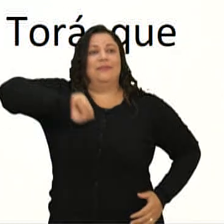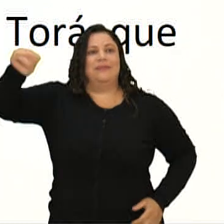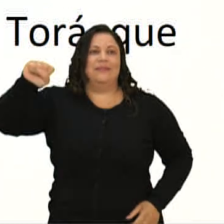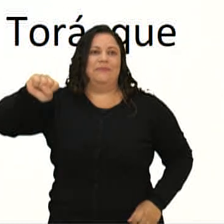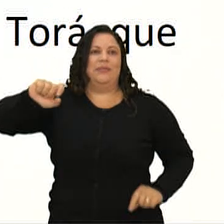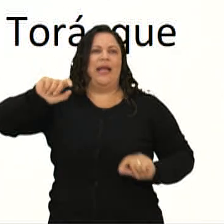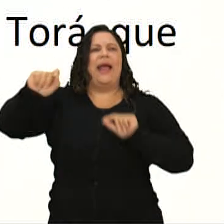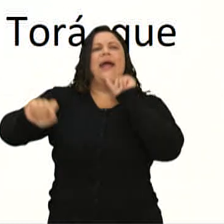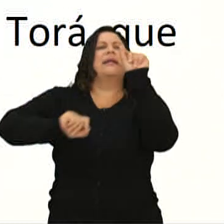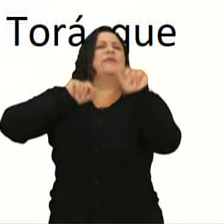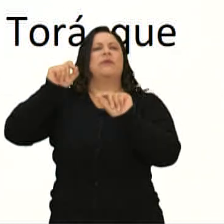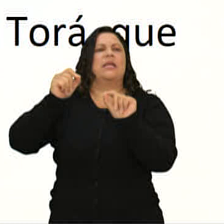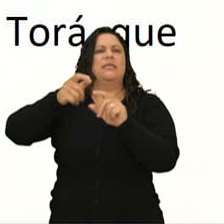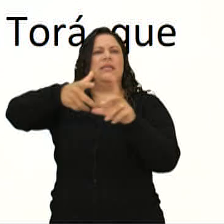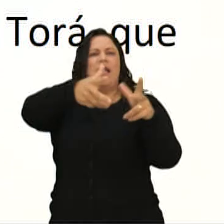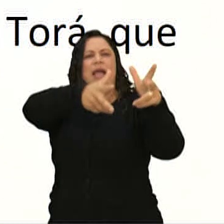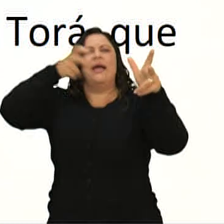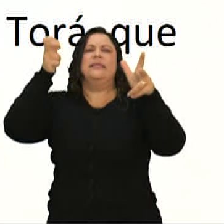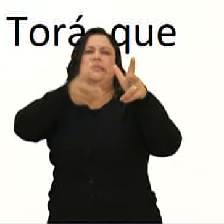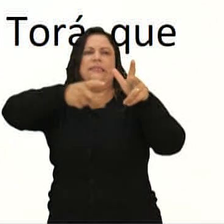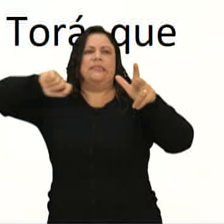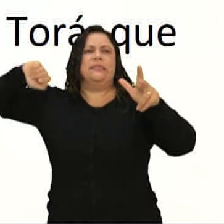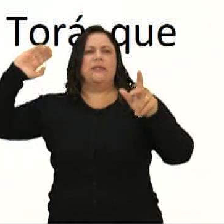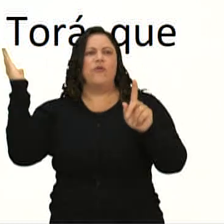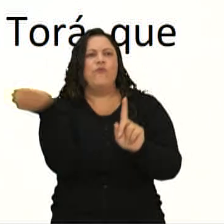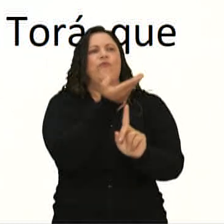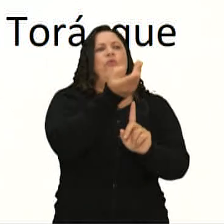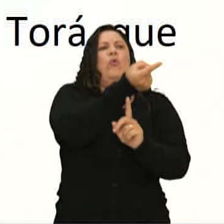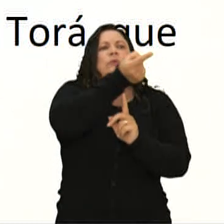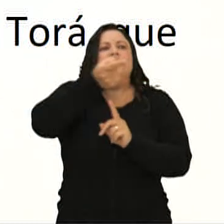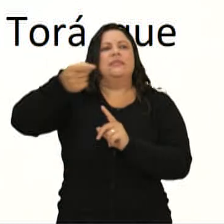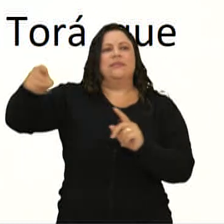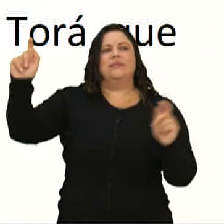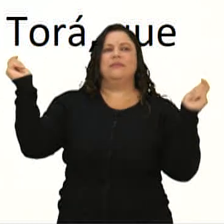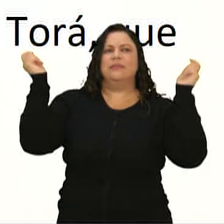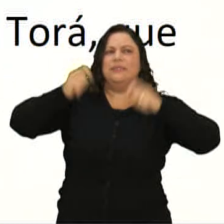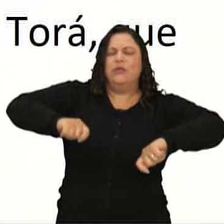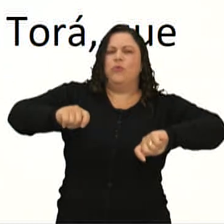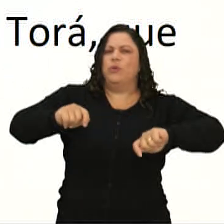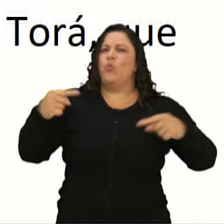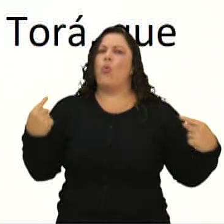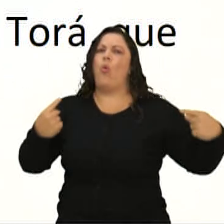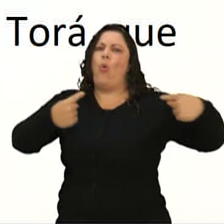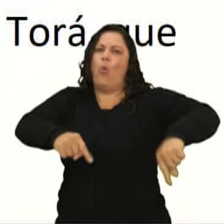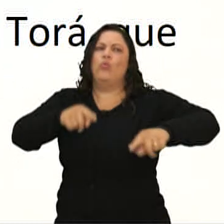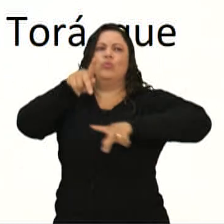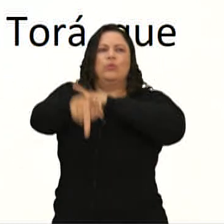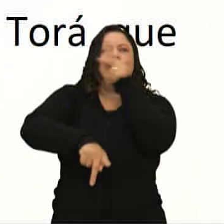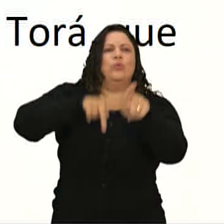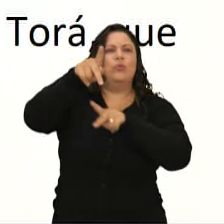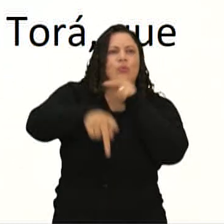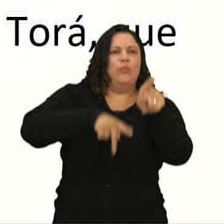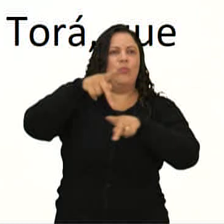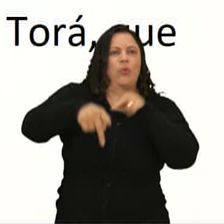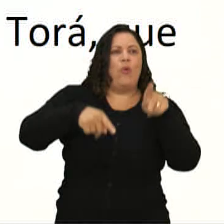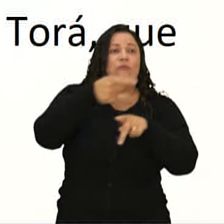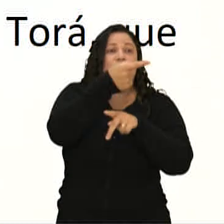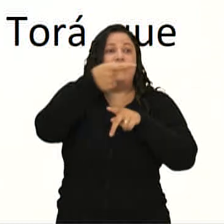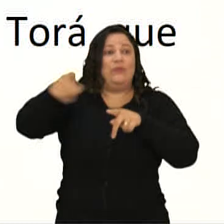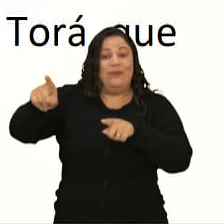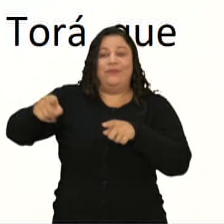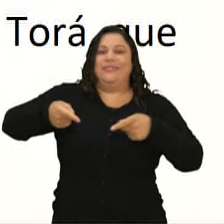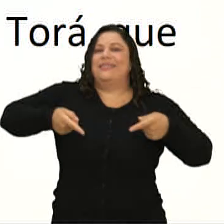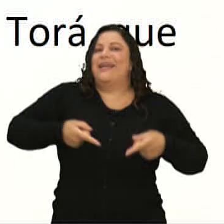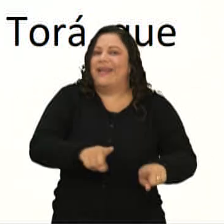é regido por regras morais e éticas, bem amplas e definidas, transmitidas através da Torá, que abrangem todas as áreas da vida.